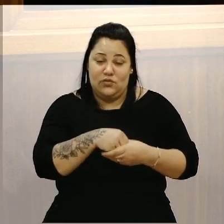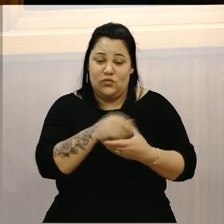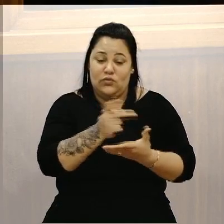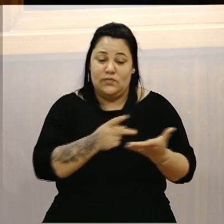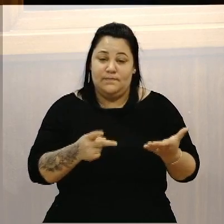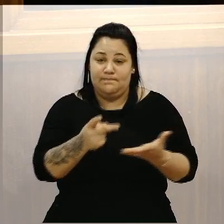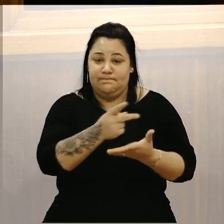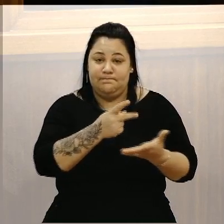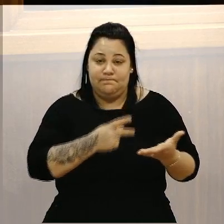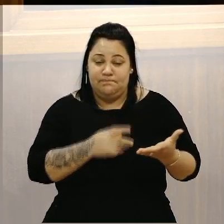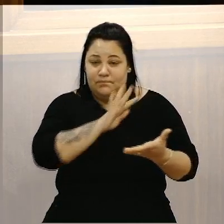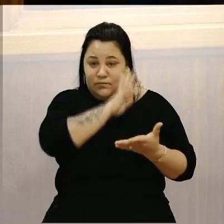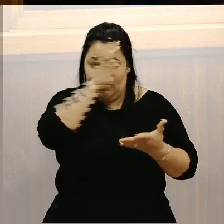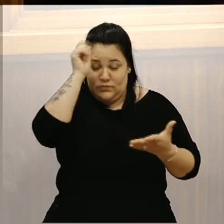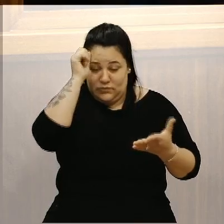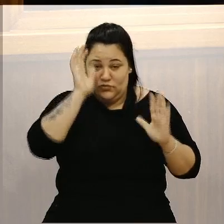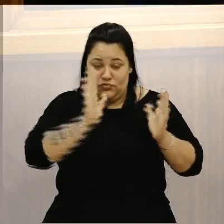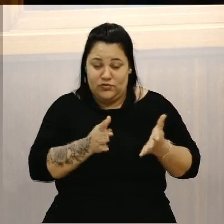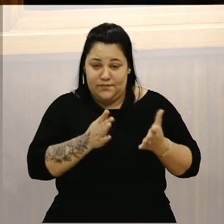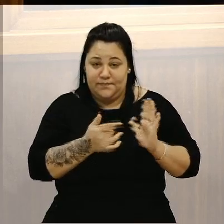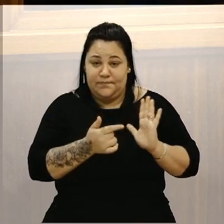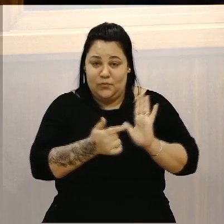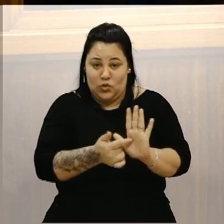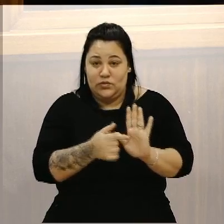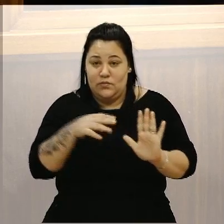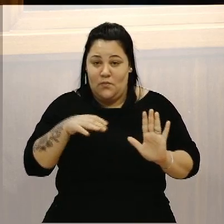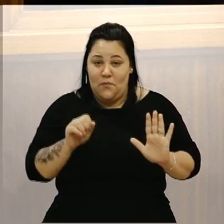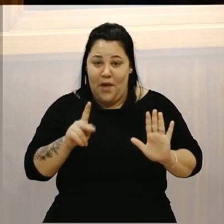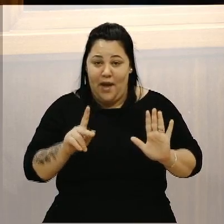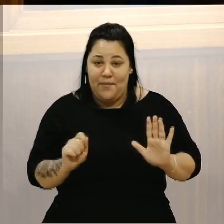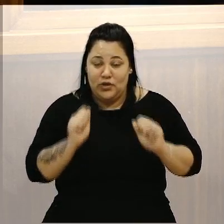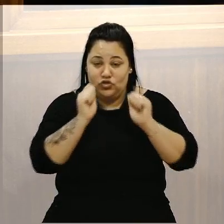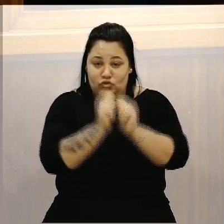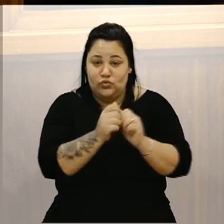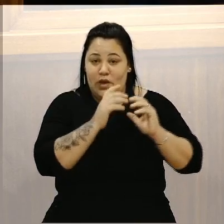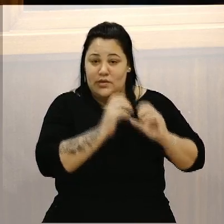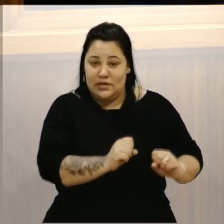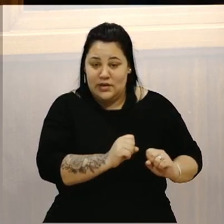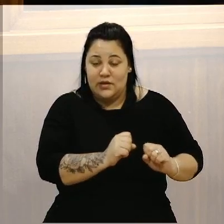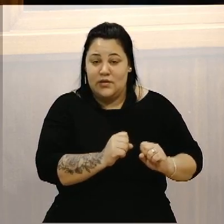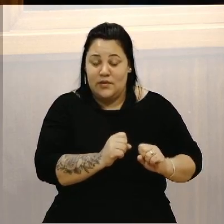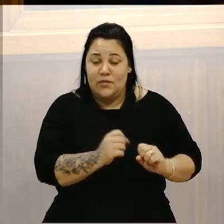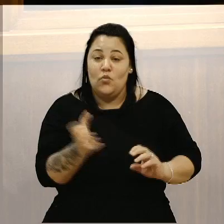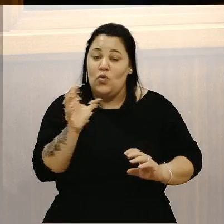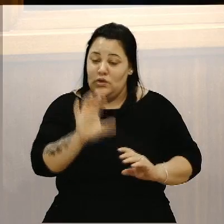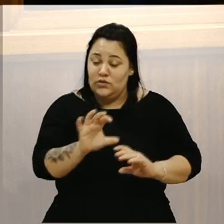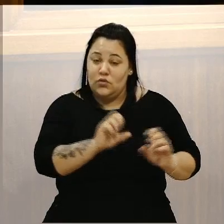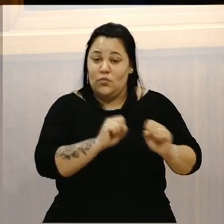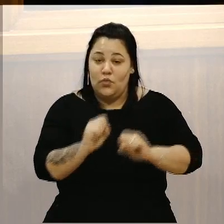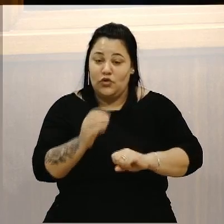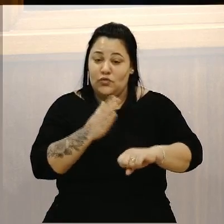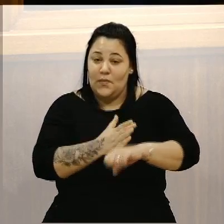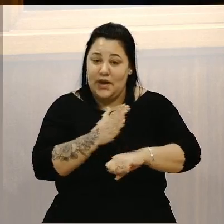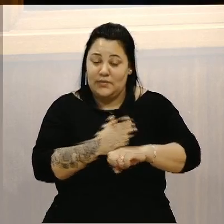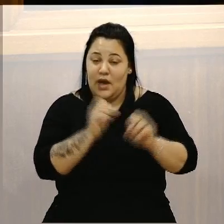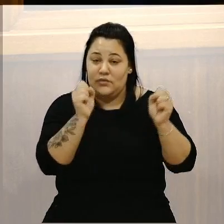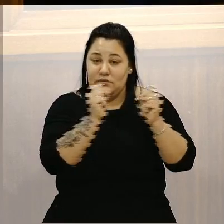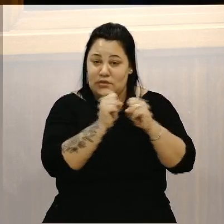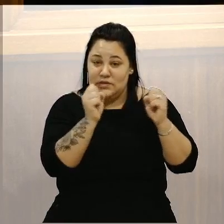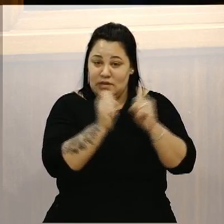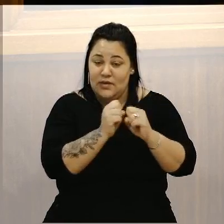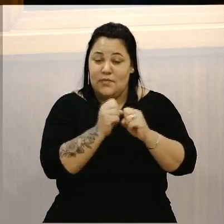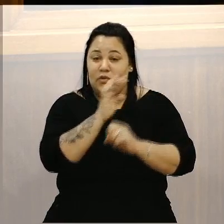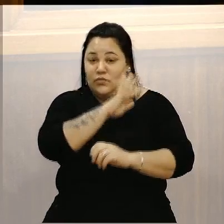conforme mapas dessa secretaria. Portanto, integra o sistema viário oficial do município. Baixado